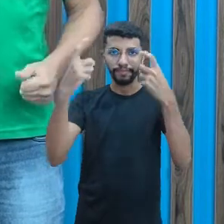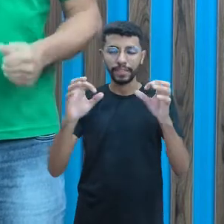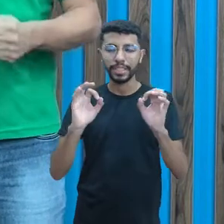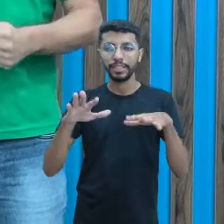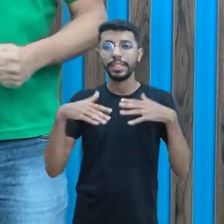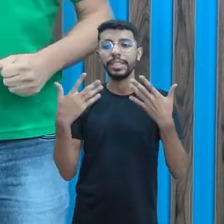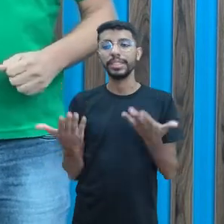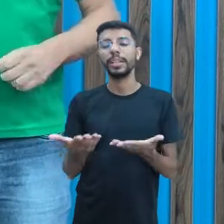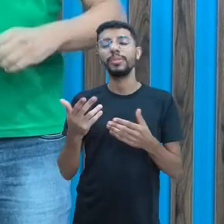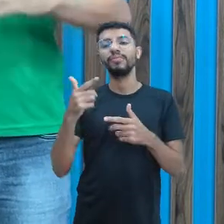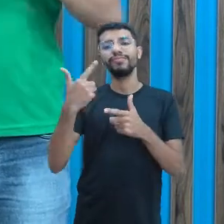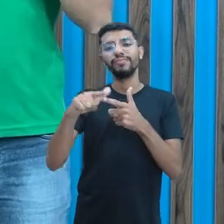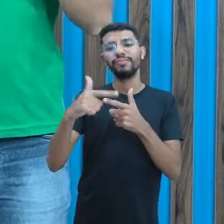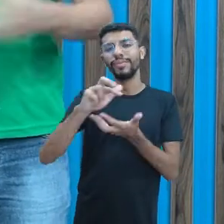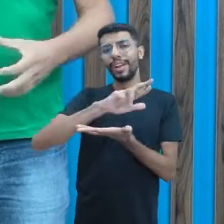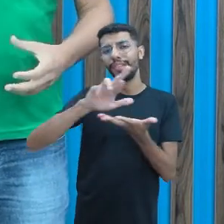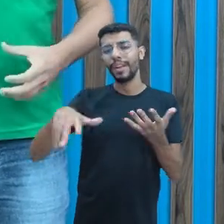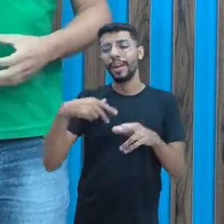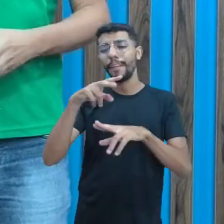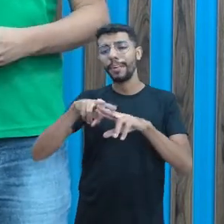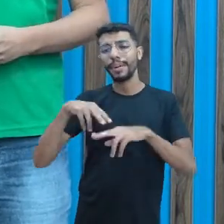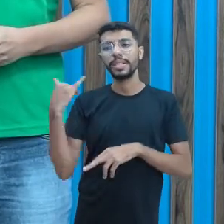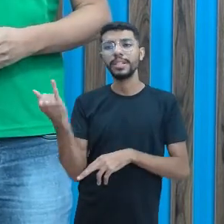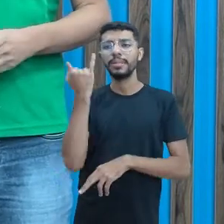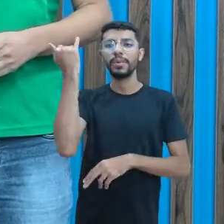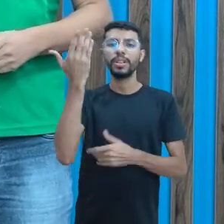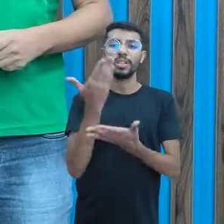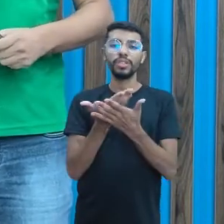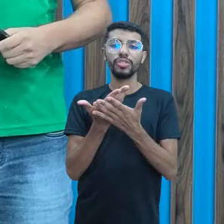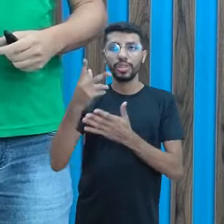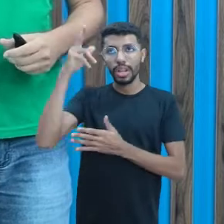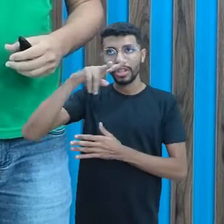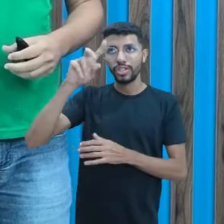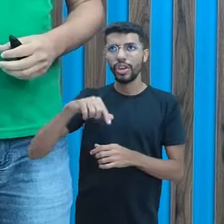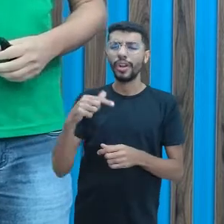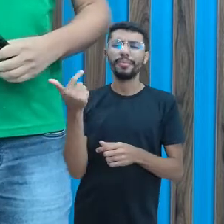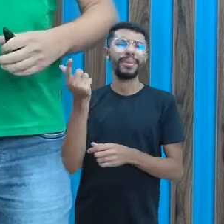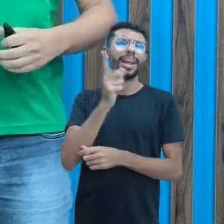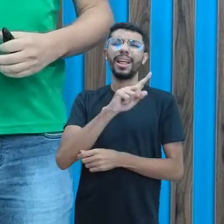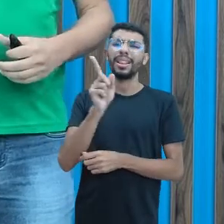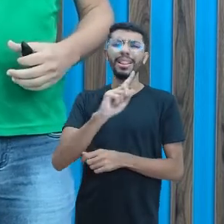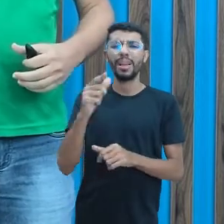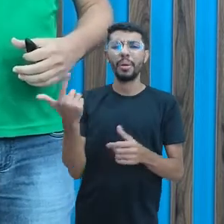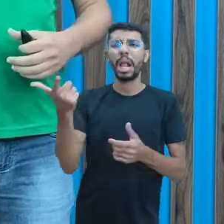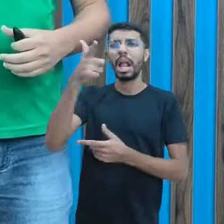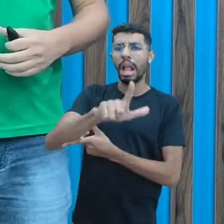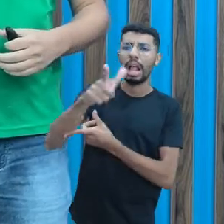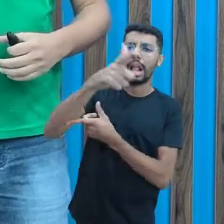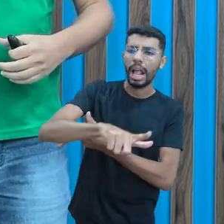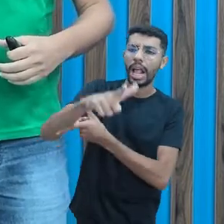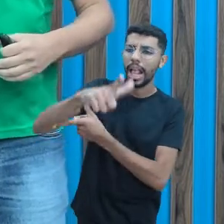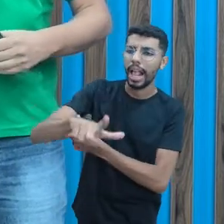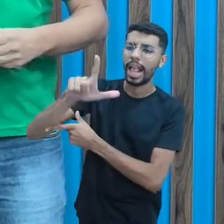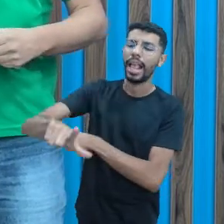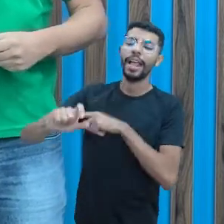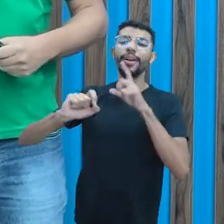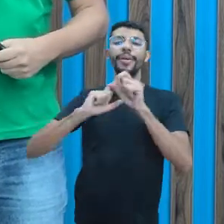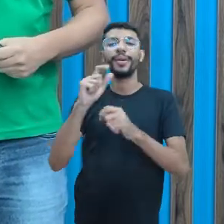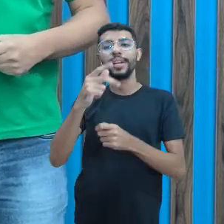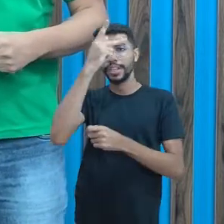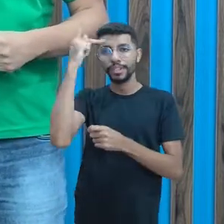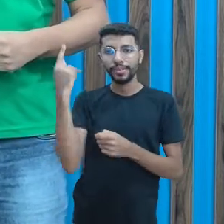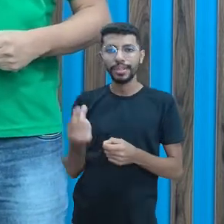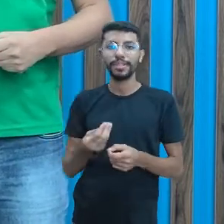estudar história, gente. Ter muita atenção nas nossas aulas de história para não ficar repetindo o que muita gente vive aí, né, nas redes sociais,